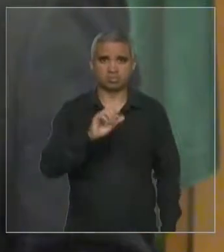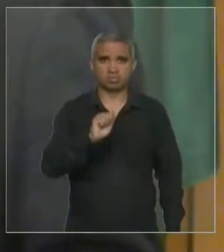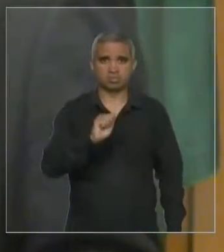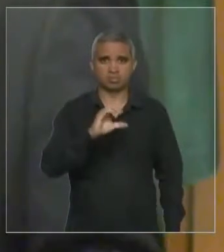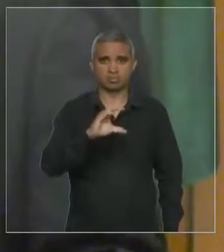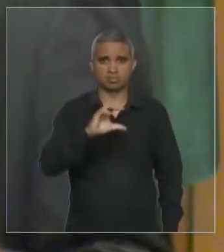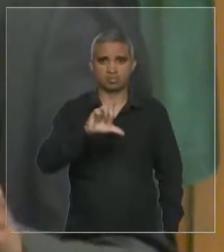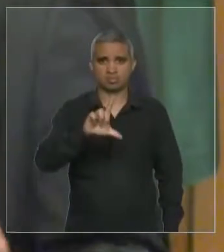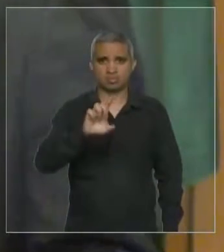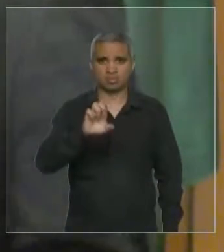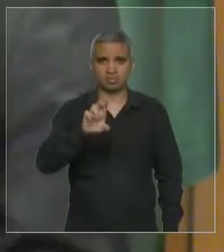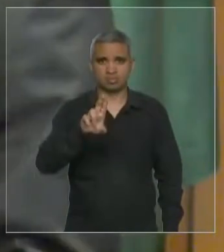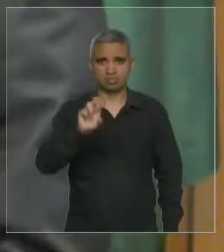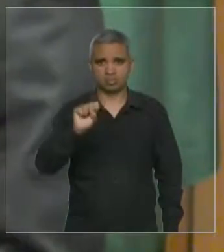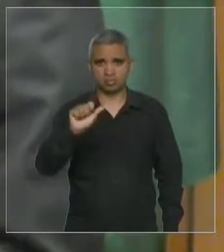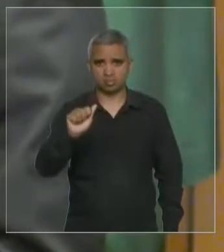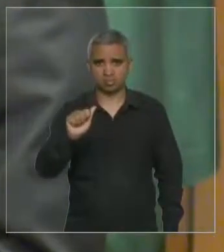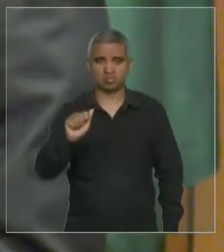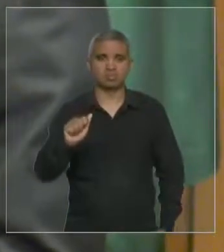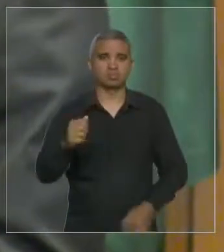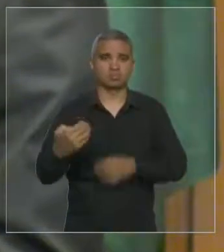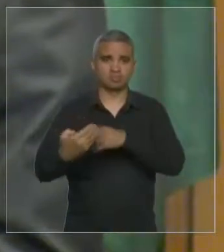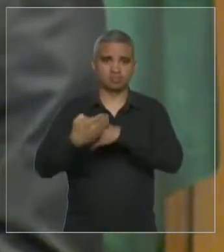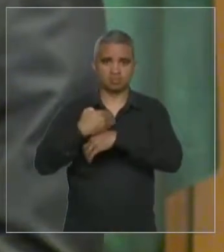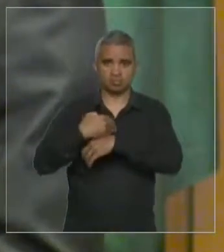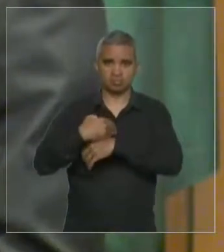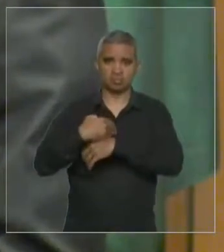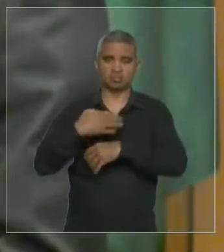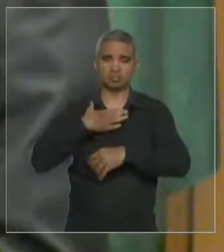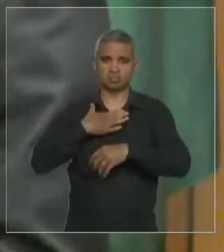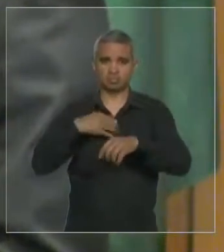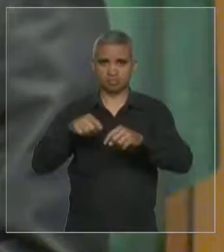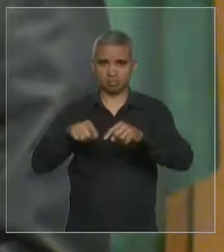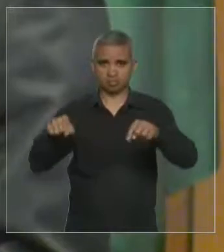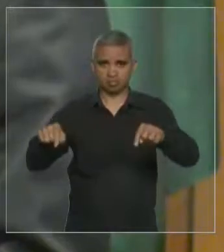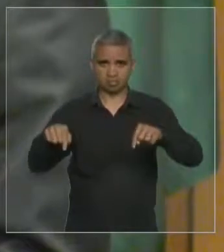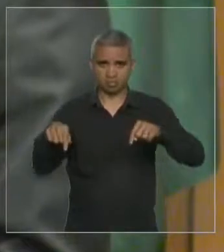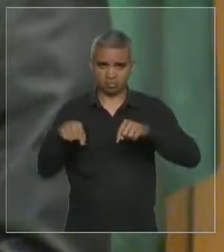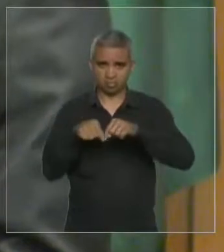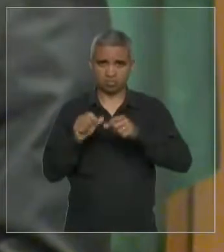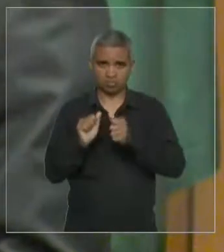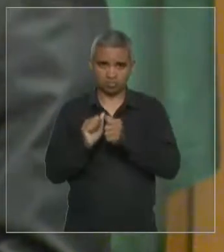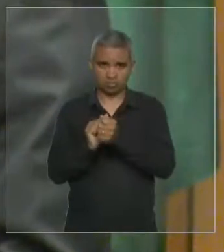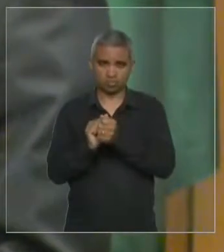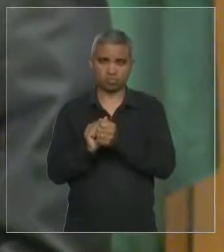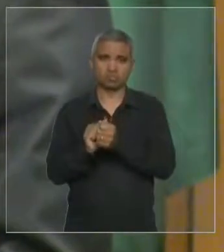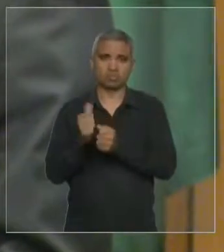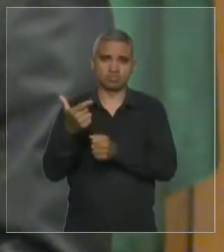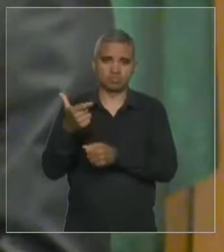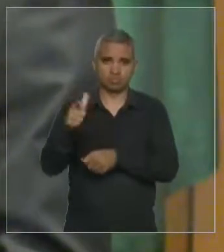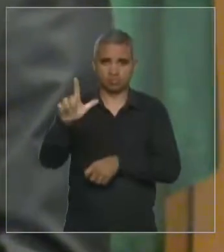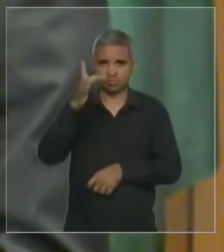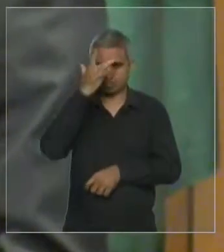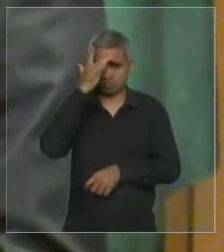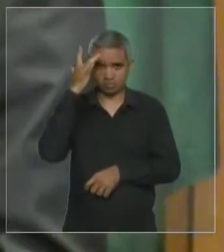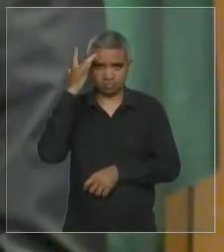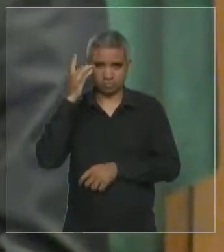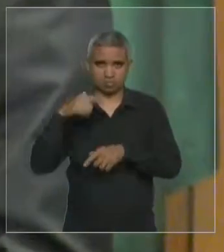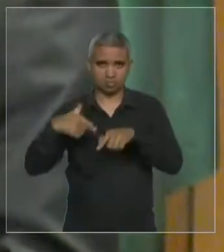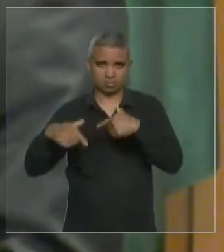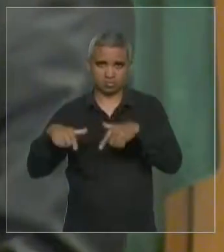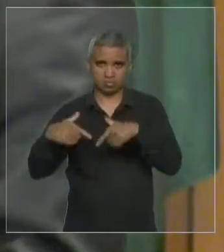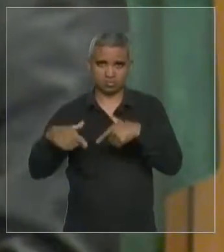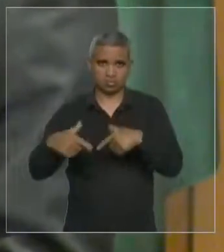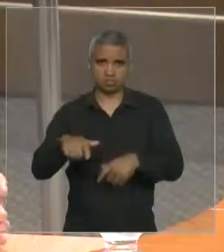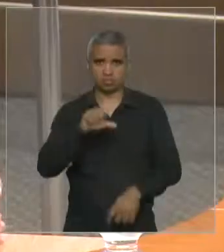esteve visitando o nosso gabinete, acompanhado de outros funcionários, outros assessores da sede